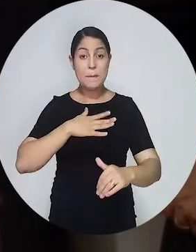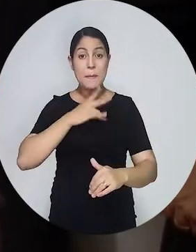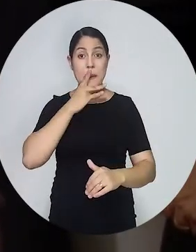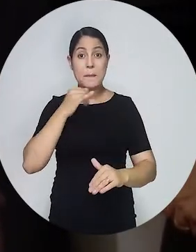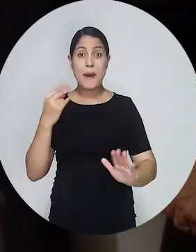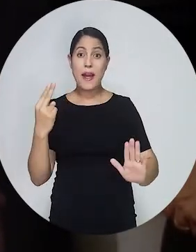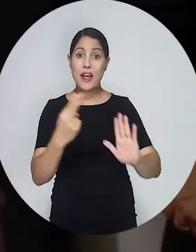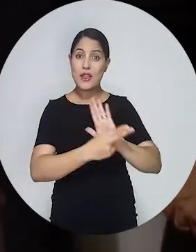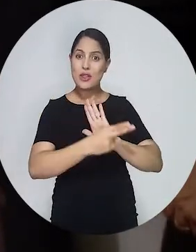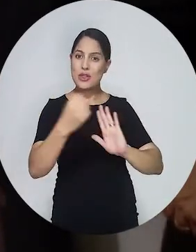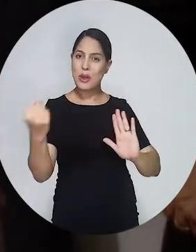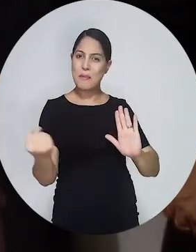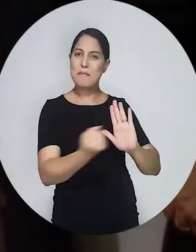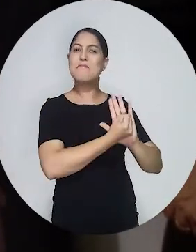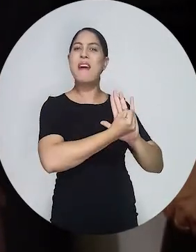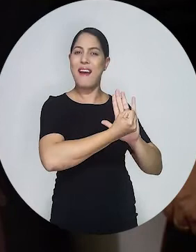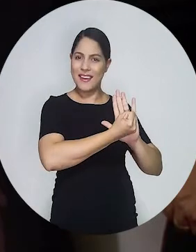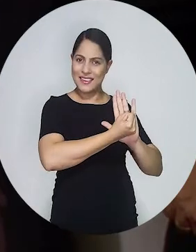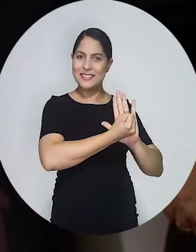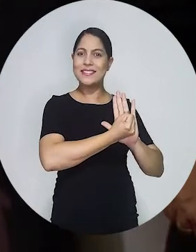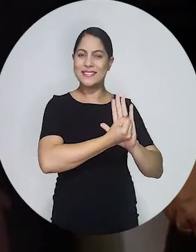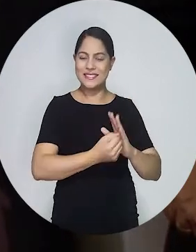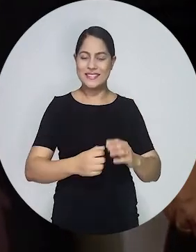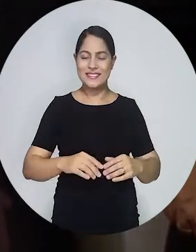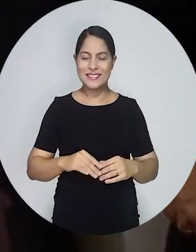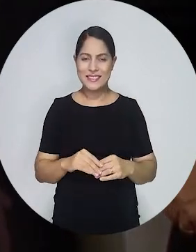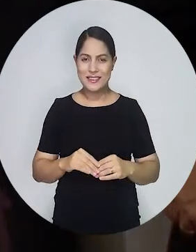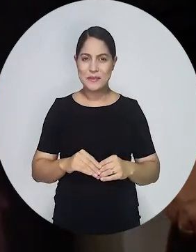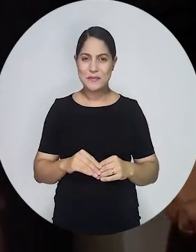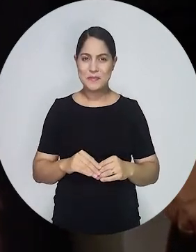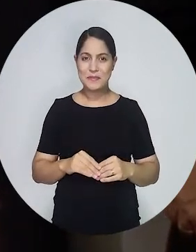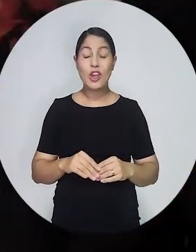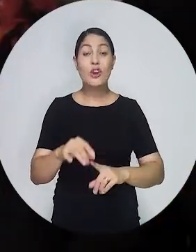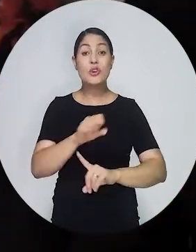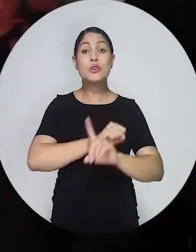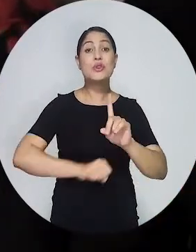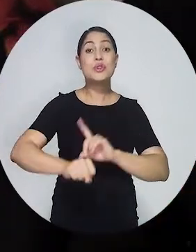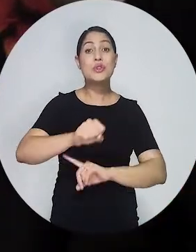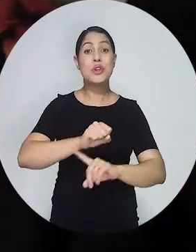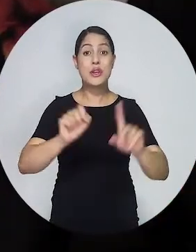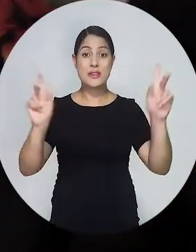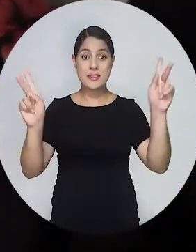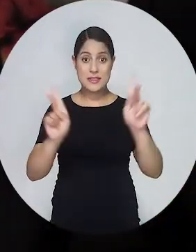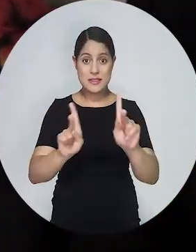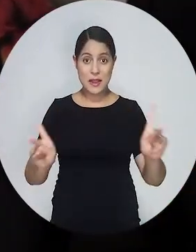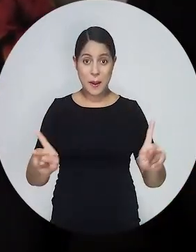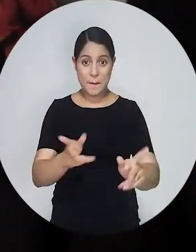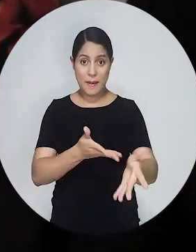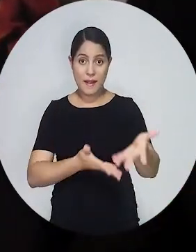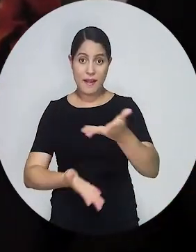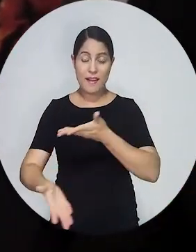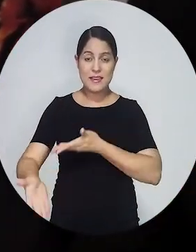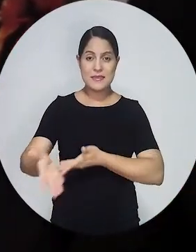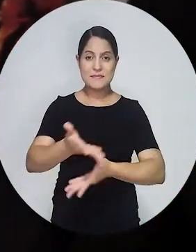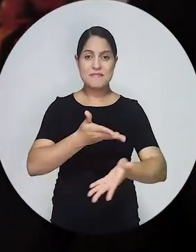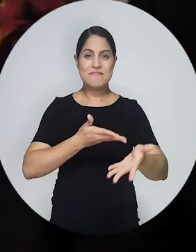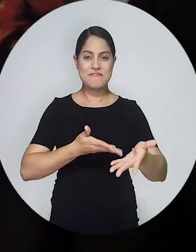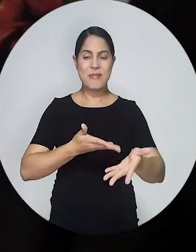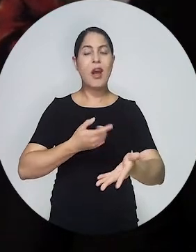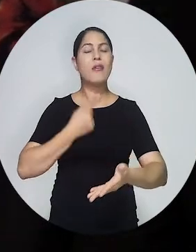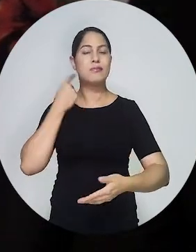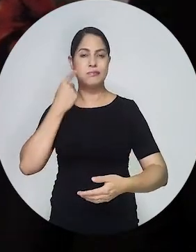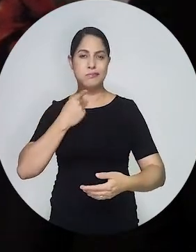o nome do meu pai, é uma homenagem à história da Ordem dos Advogados do Brasil. Em busca da pacificação